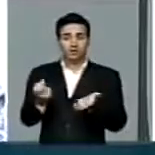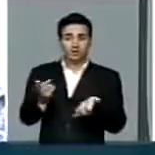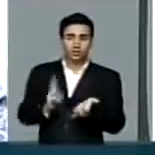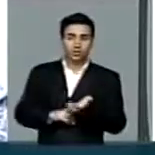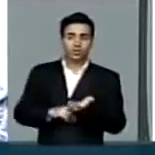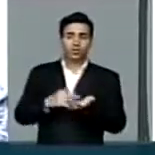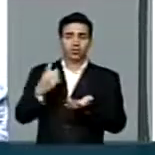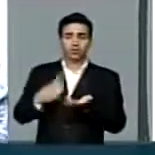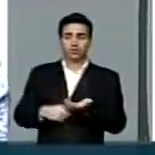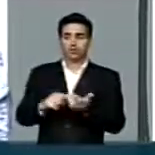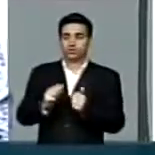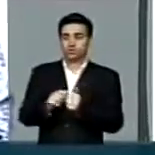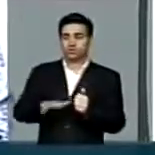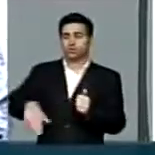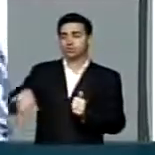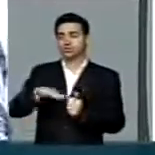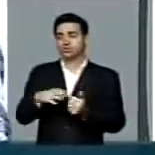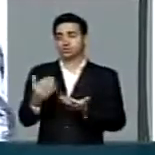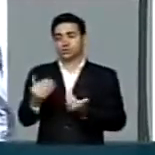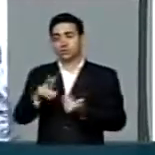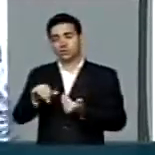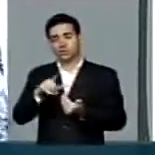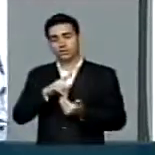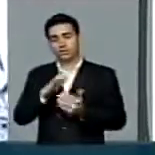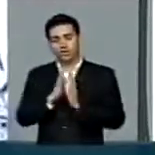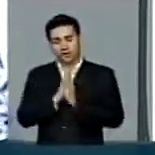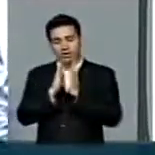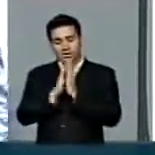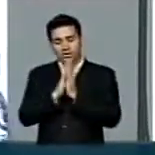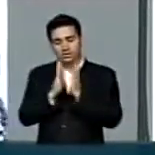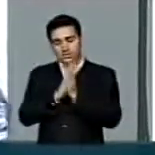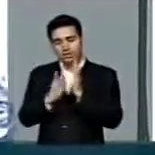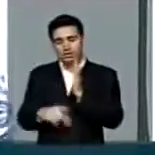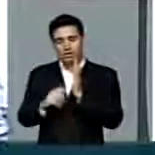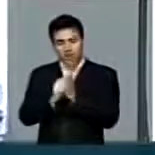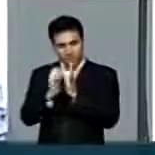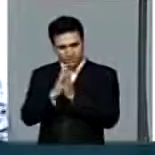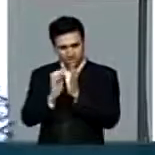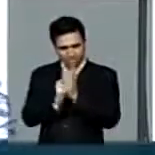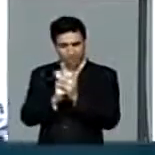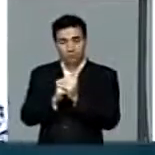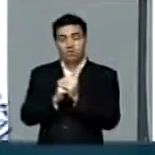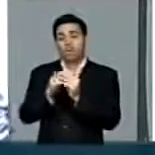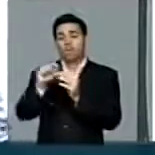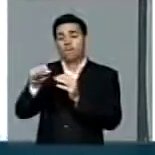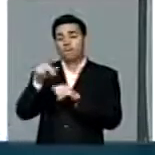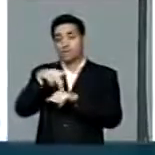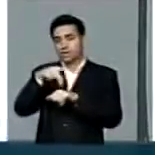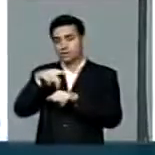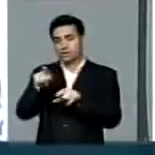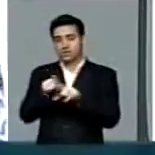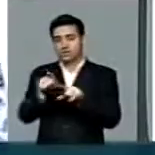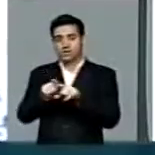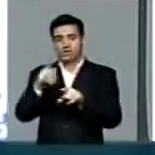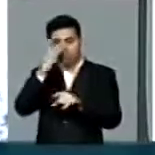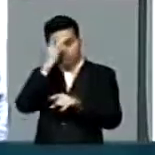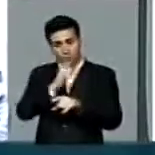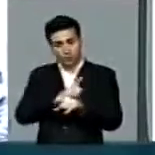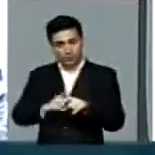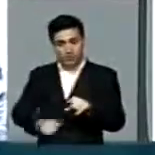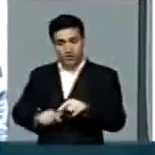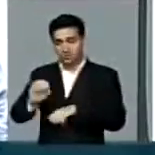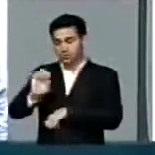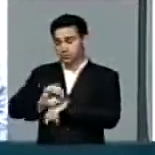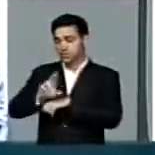com aquela juventude de estarem orando pelo esse país, pelas autoridades, pelo estado do Rio de Janeiro,